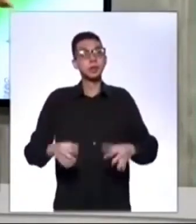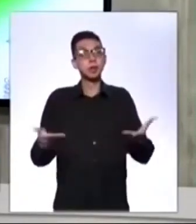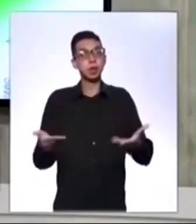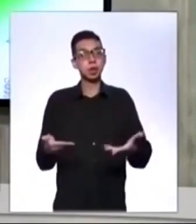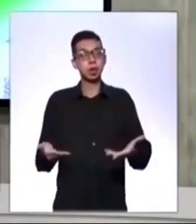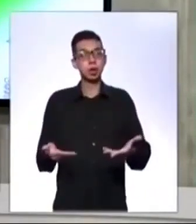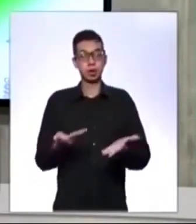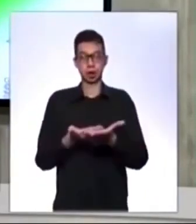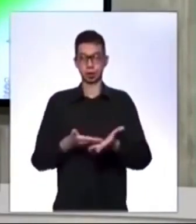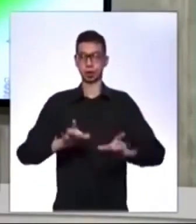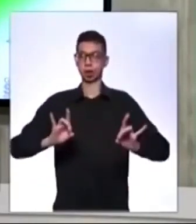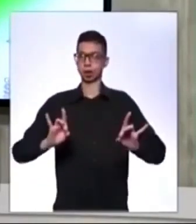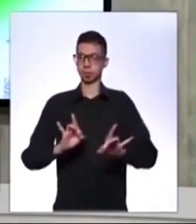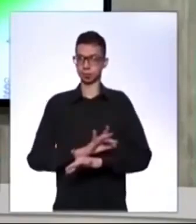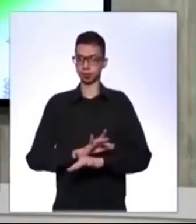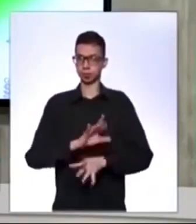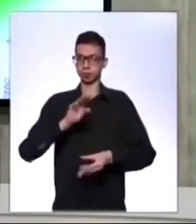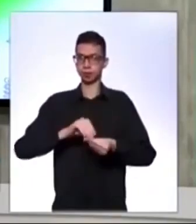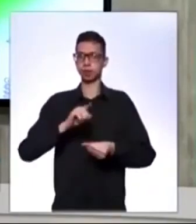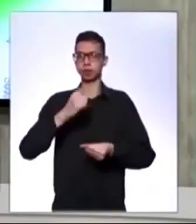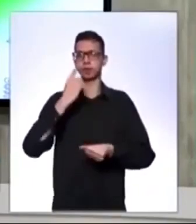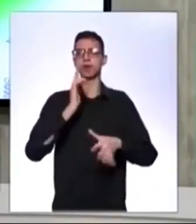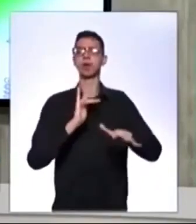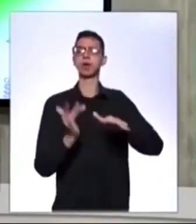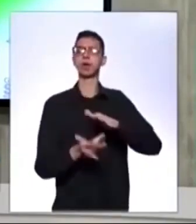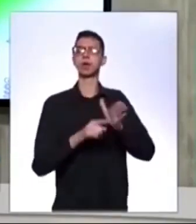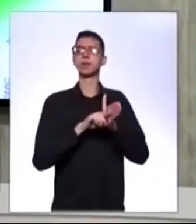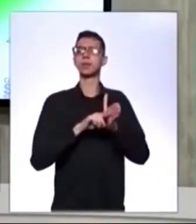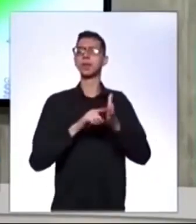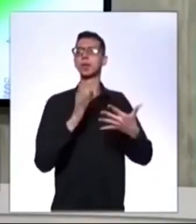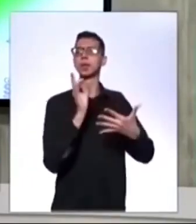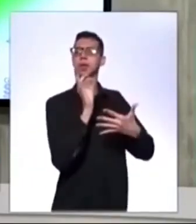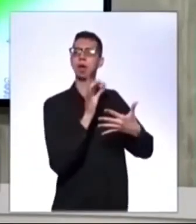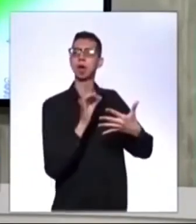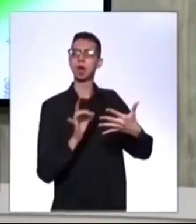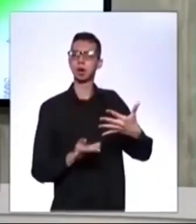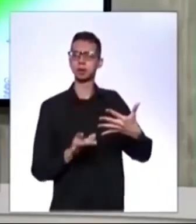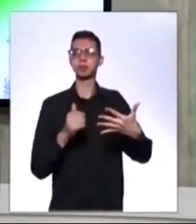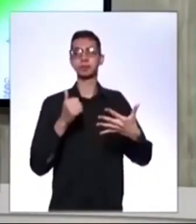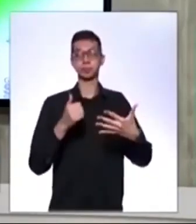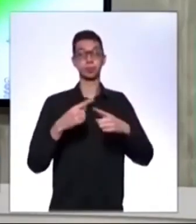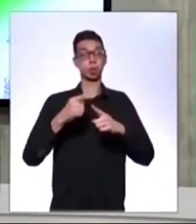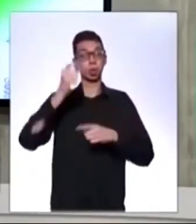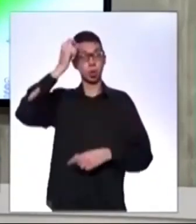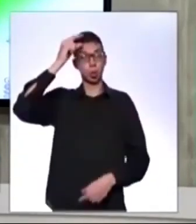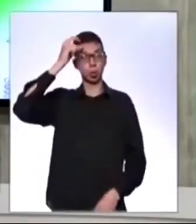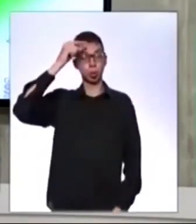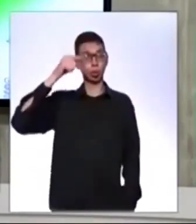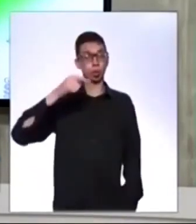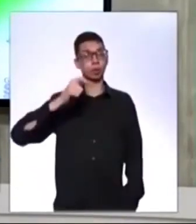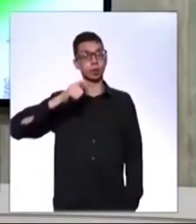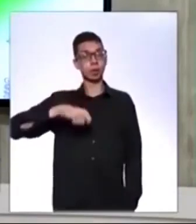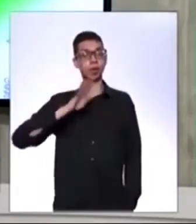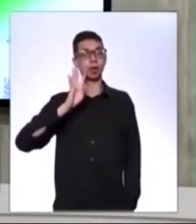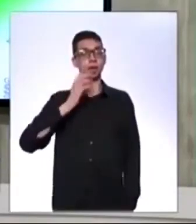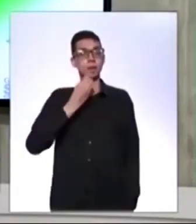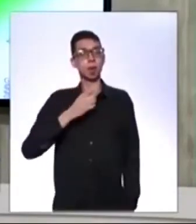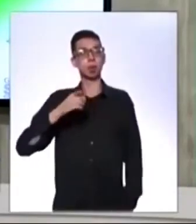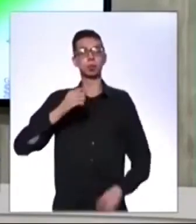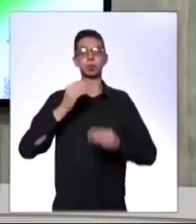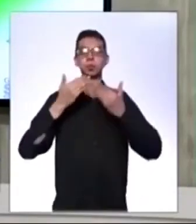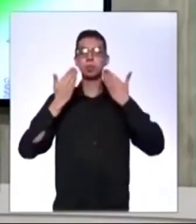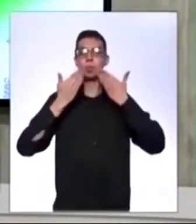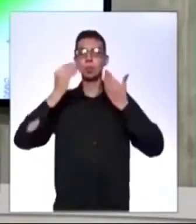nas redes sociais e ver um pouquinho de cada uma delas. Tá certo? Cultura não ocupa espaço. Tá certo? É tão gostoso a gente ter um pouquinho, né, aumentar a